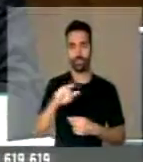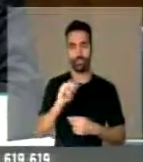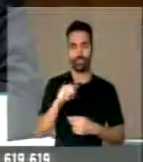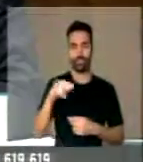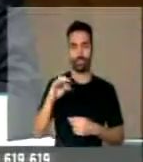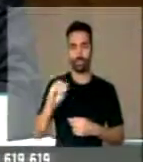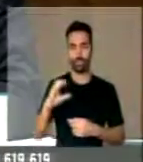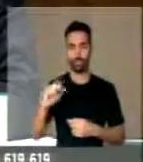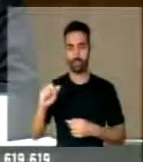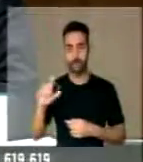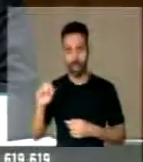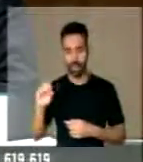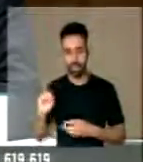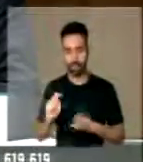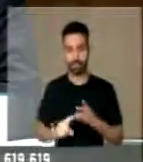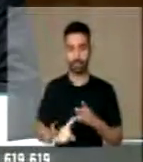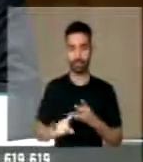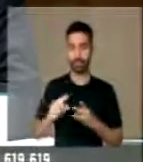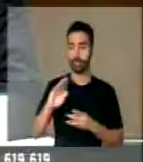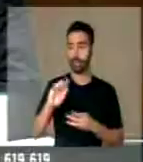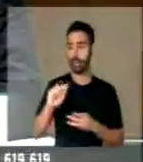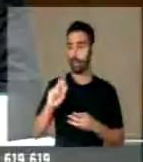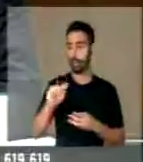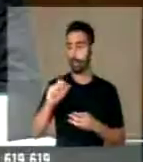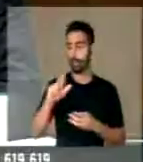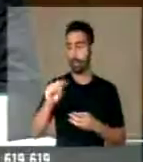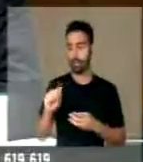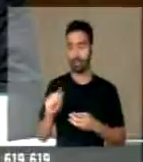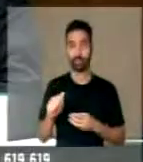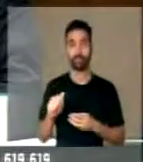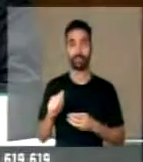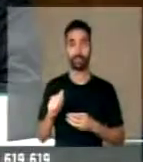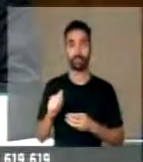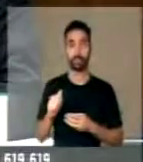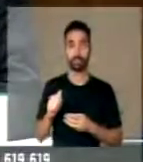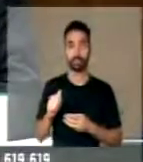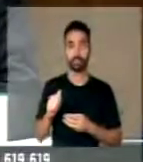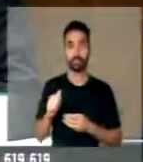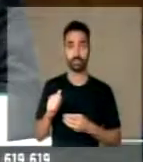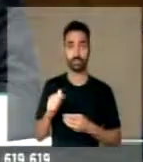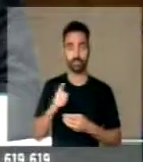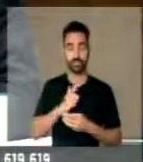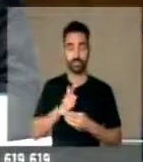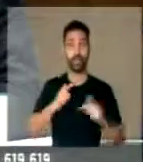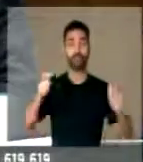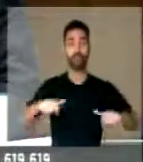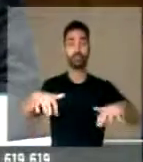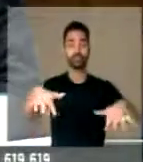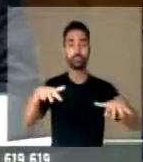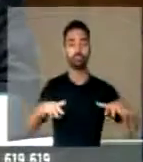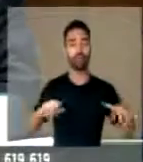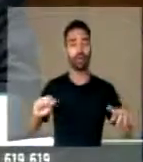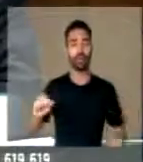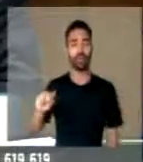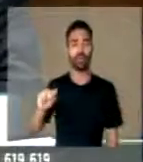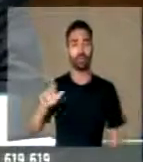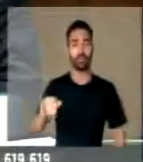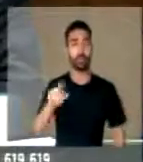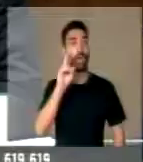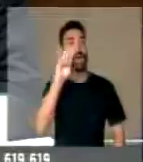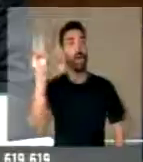Carlos de Andrade Silva, por Bárbara, diante da monumental Chapada do Araripe. Esse azul do